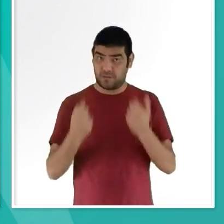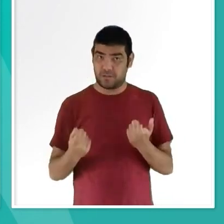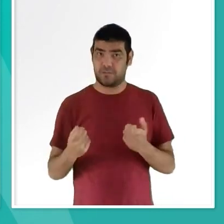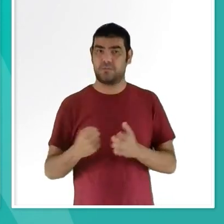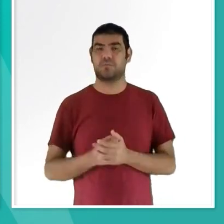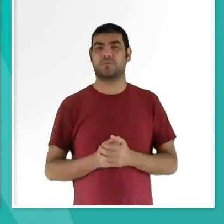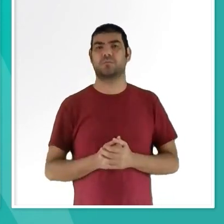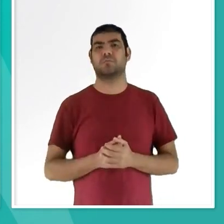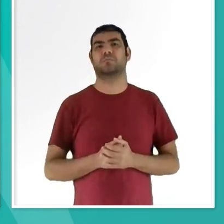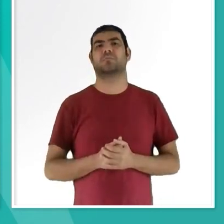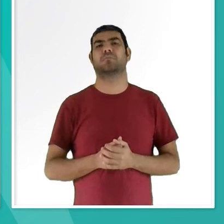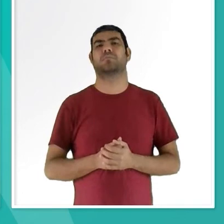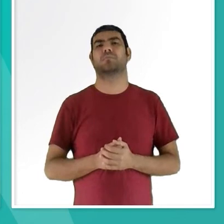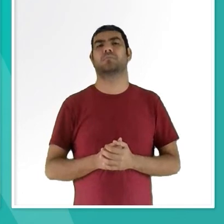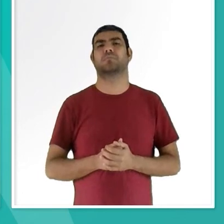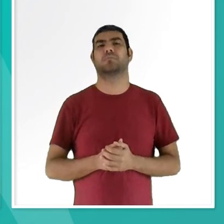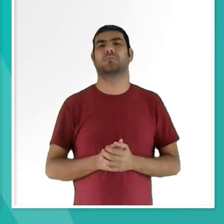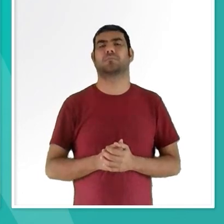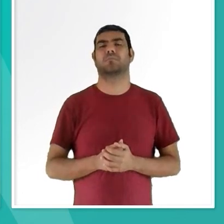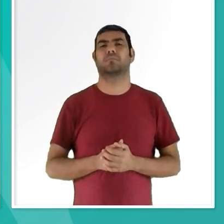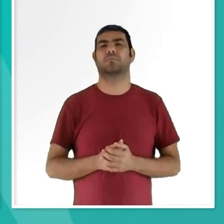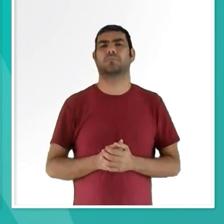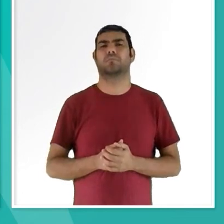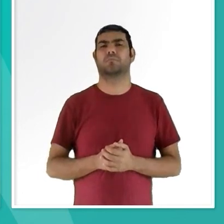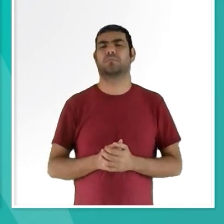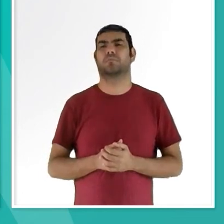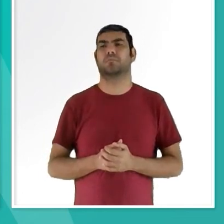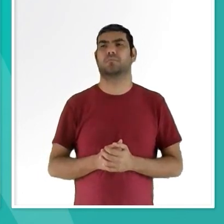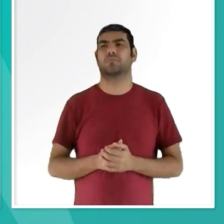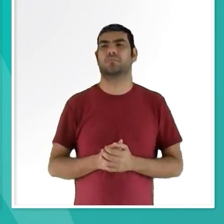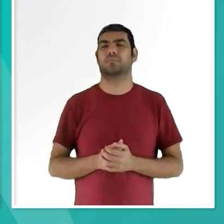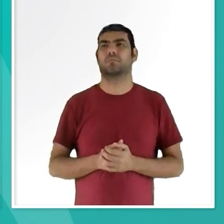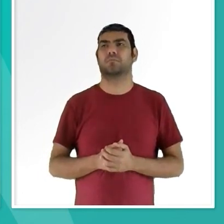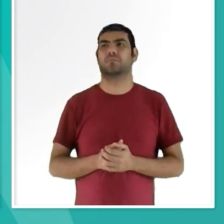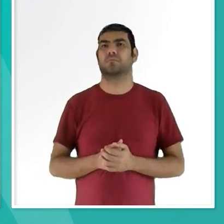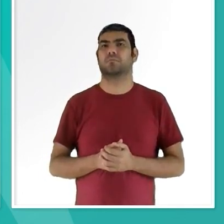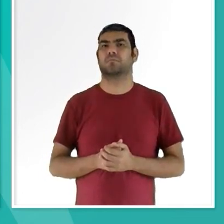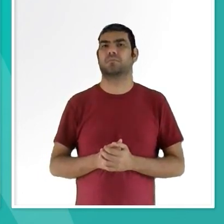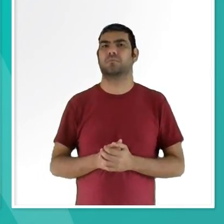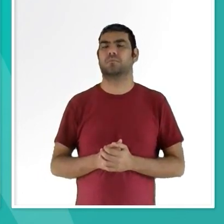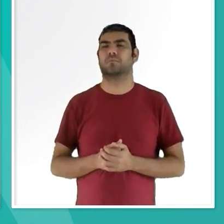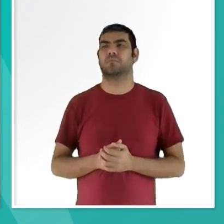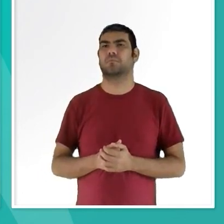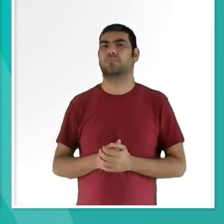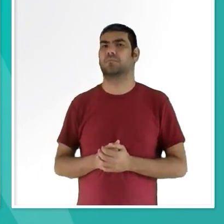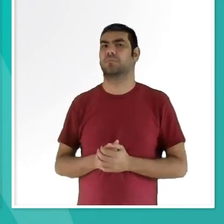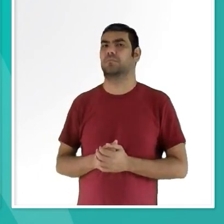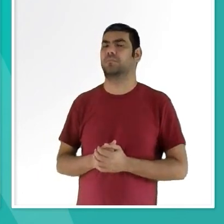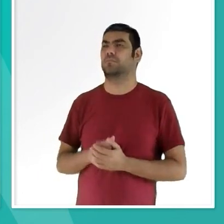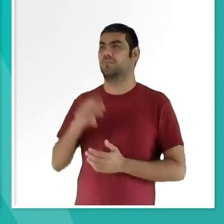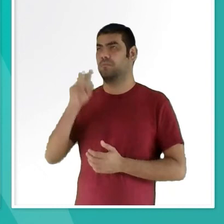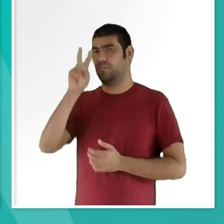penalidade é algo bem maior, mais grave do que a falta. E aí ela